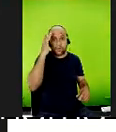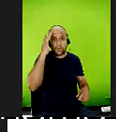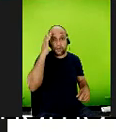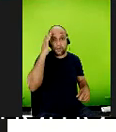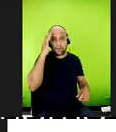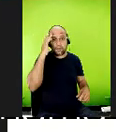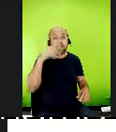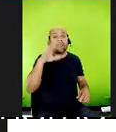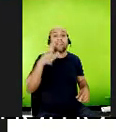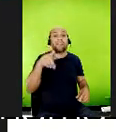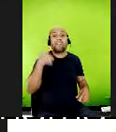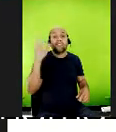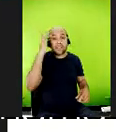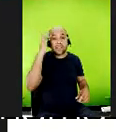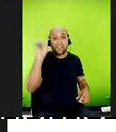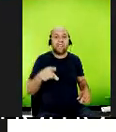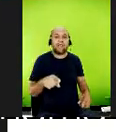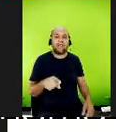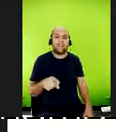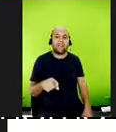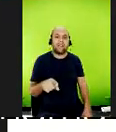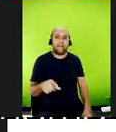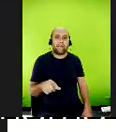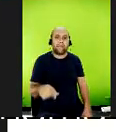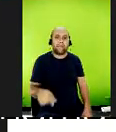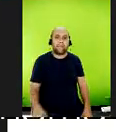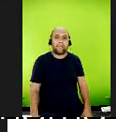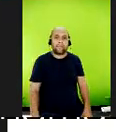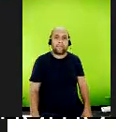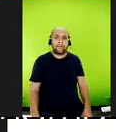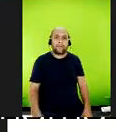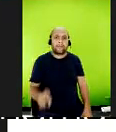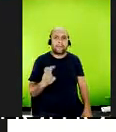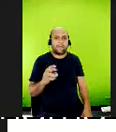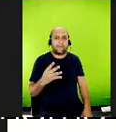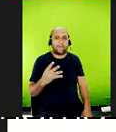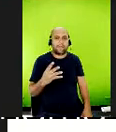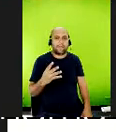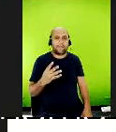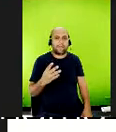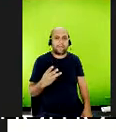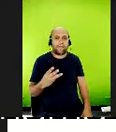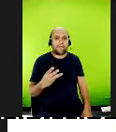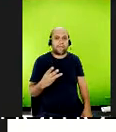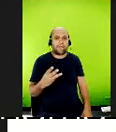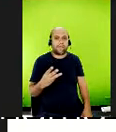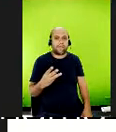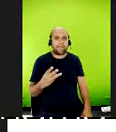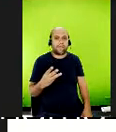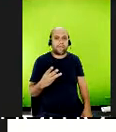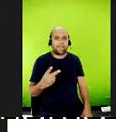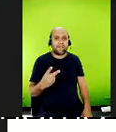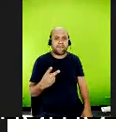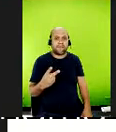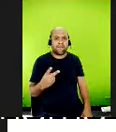quem vocês acham que é em 5 4 3 2